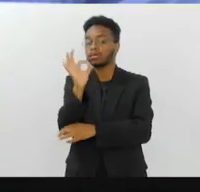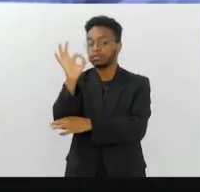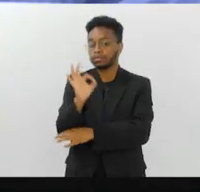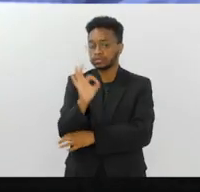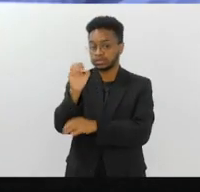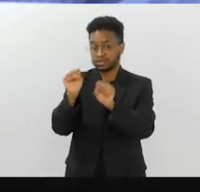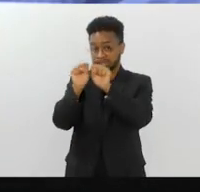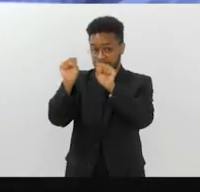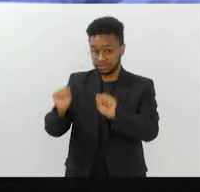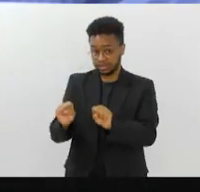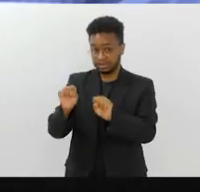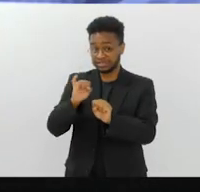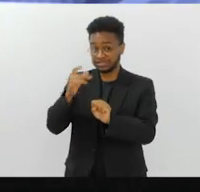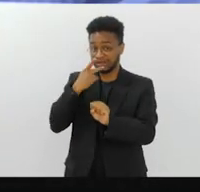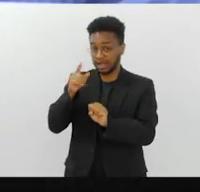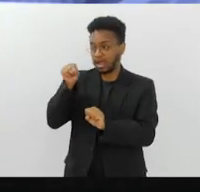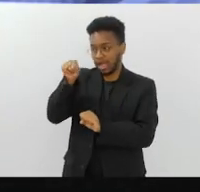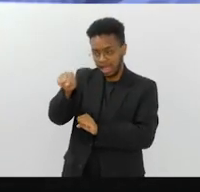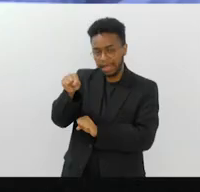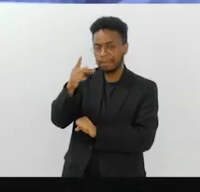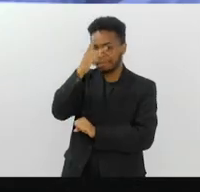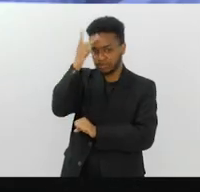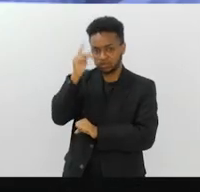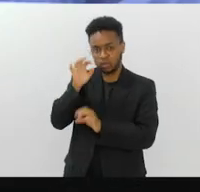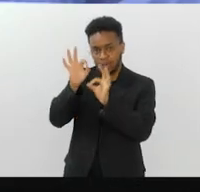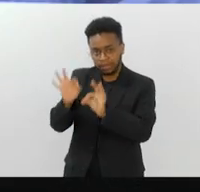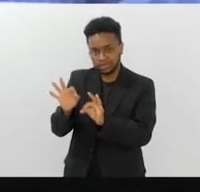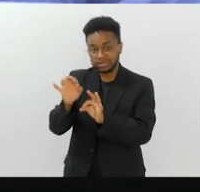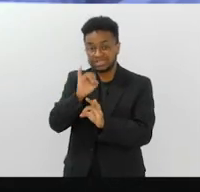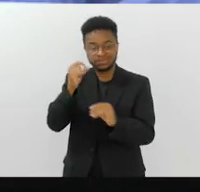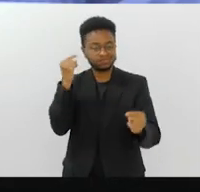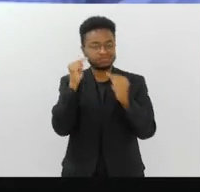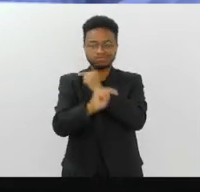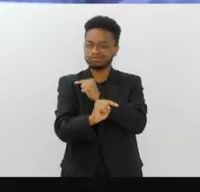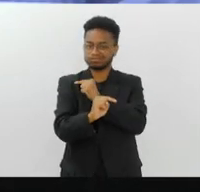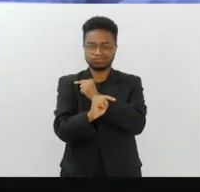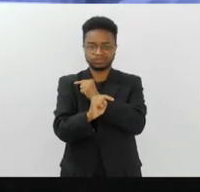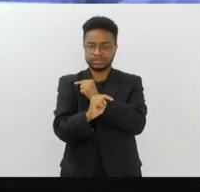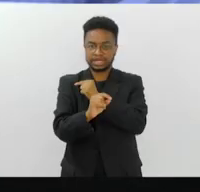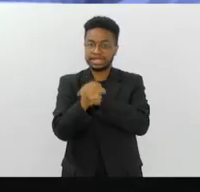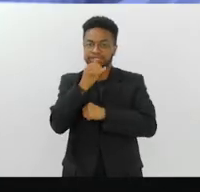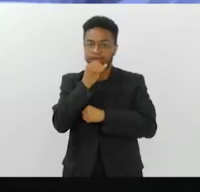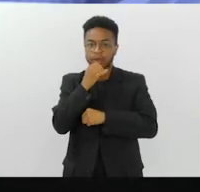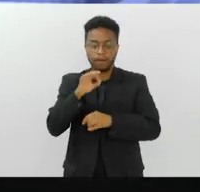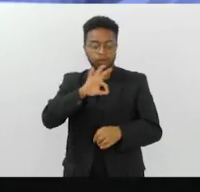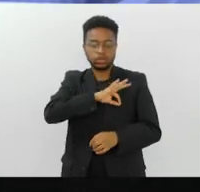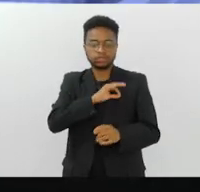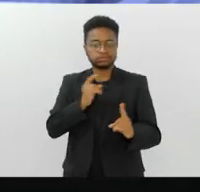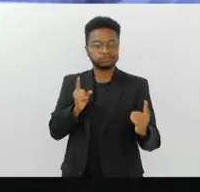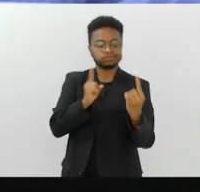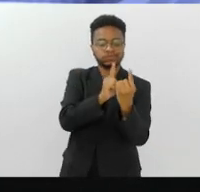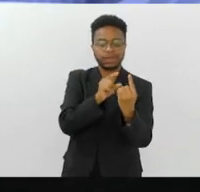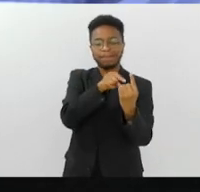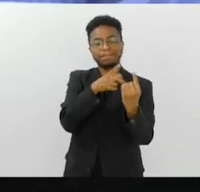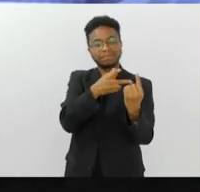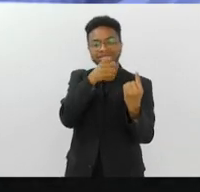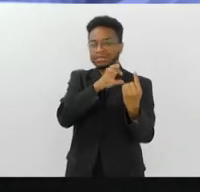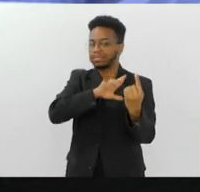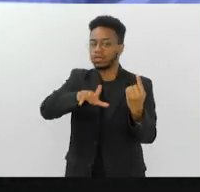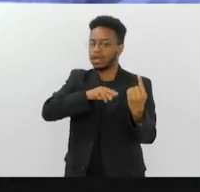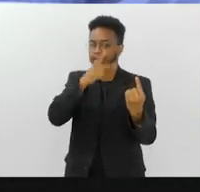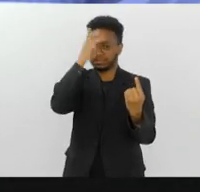sistema diz que é aquela pessoa e de de fato não é o policial vai lá e identifica que não é aquela pessoa esse